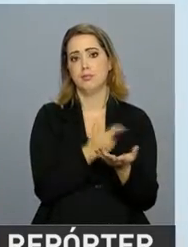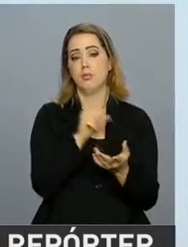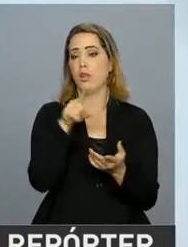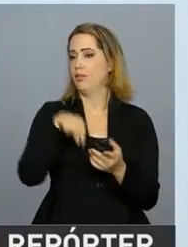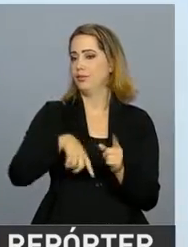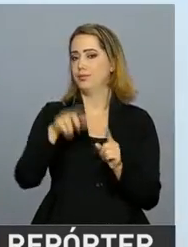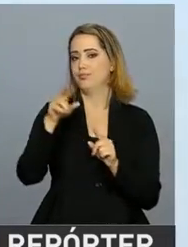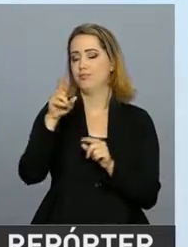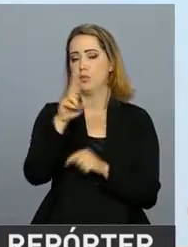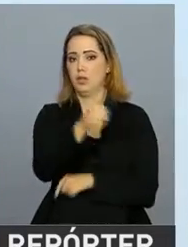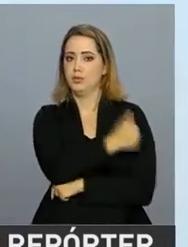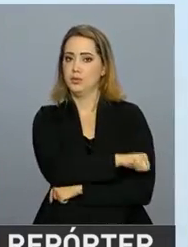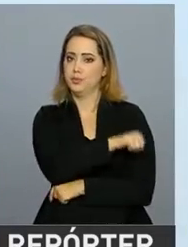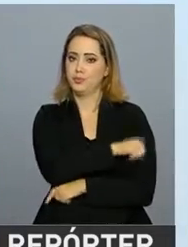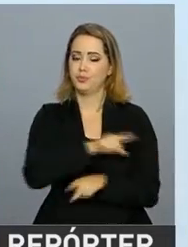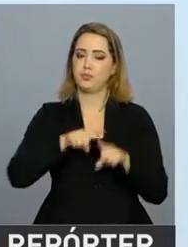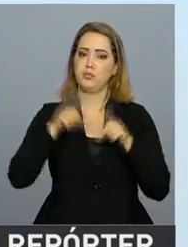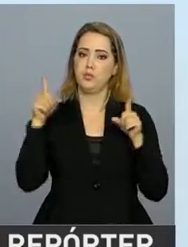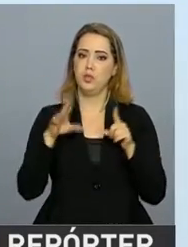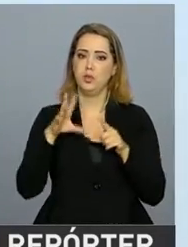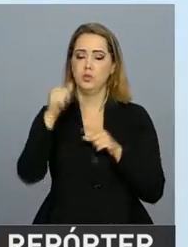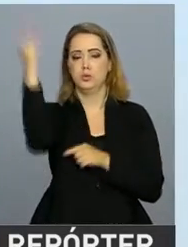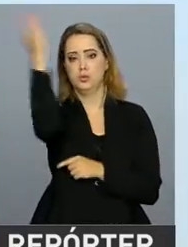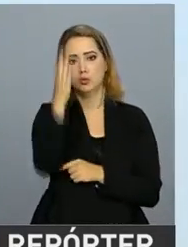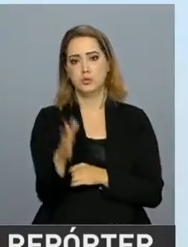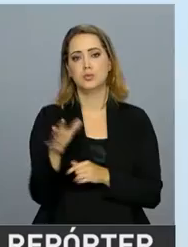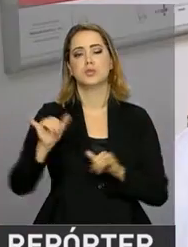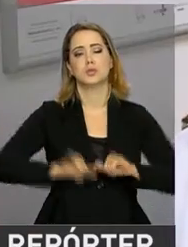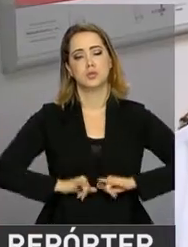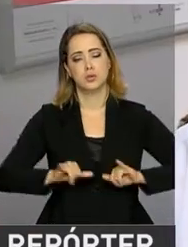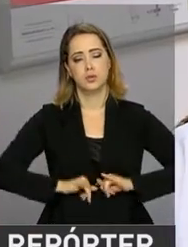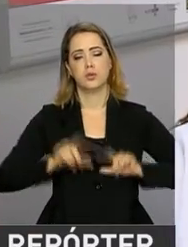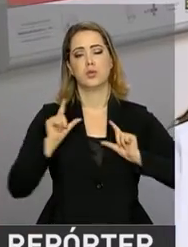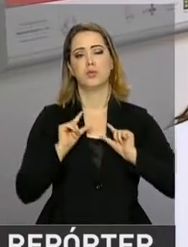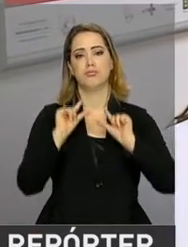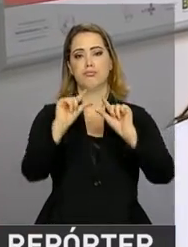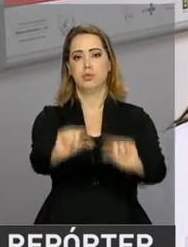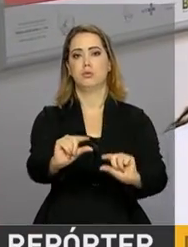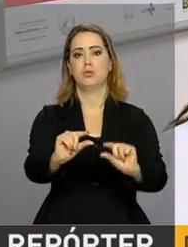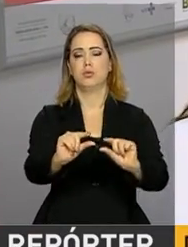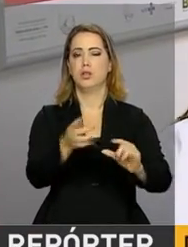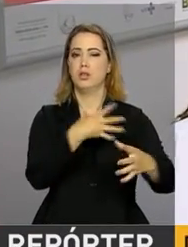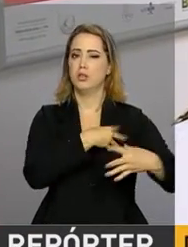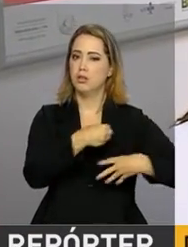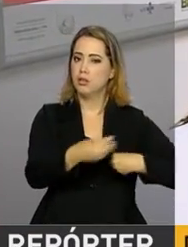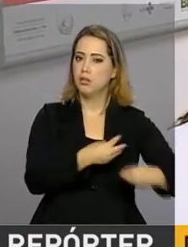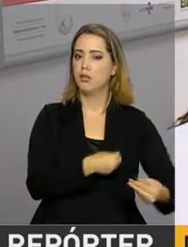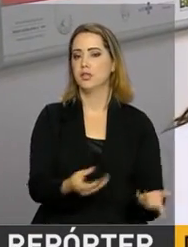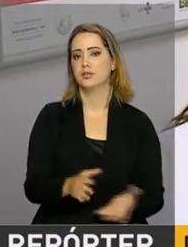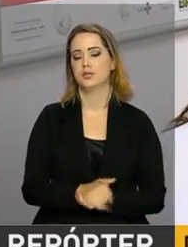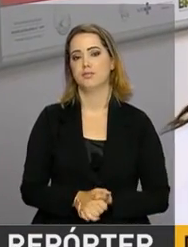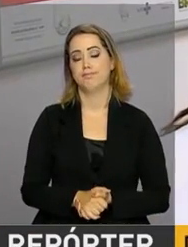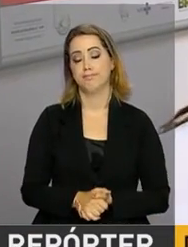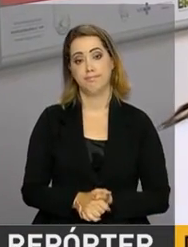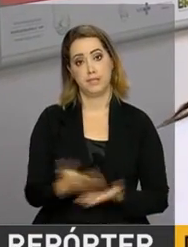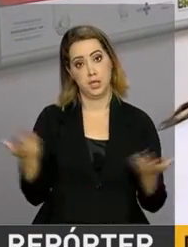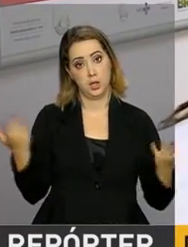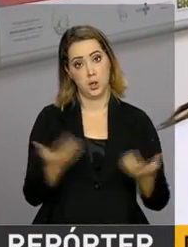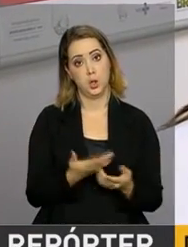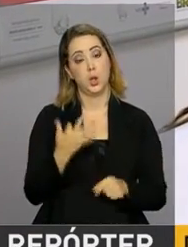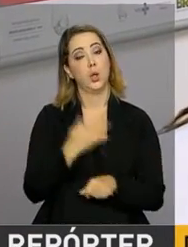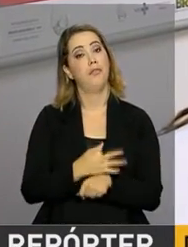janeiro o brasil inteiro sofre com a falta de estoques é mais quente férias mas temos as festas de final de ano